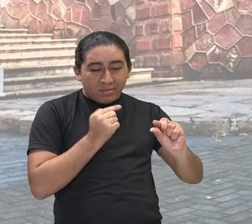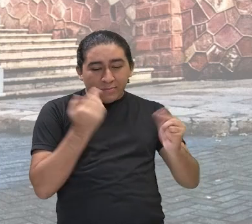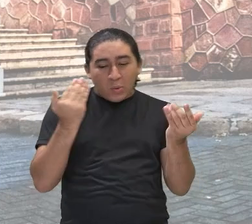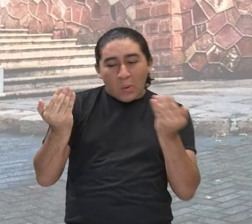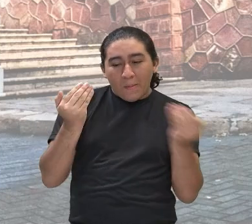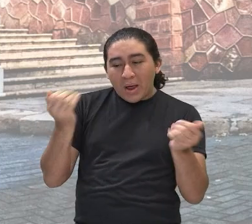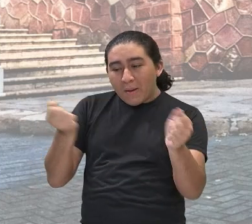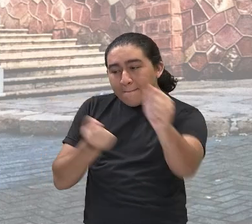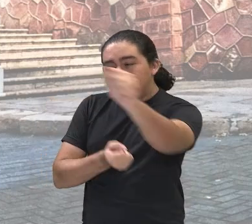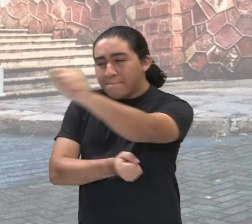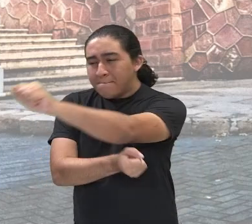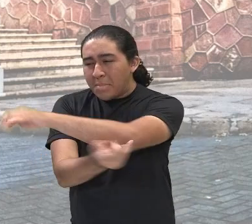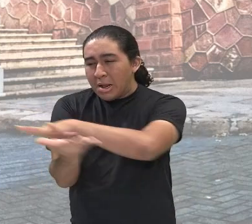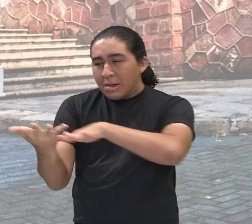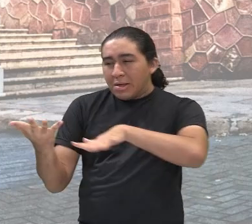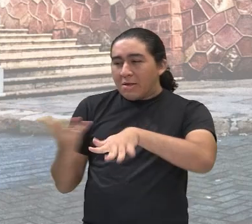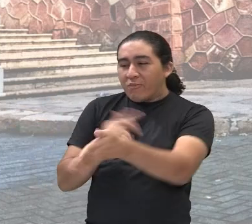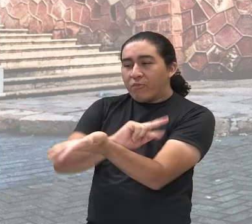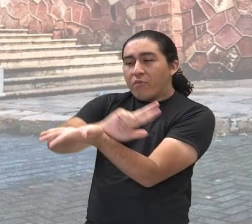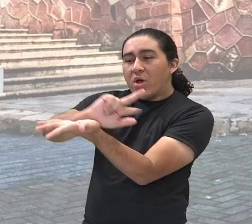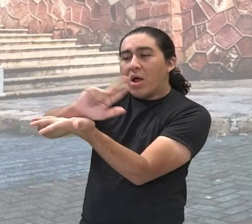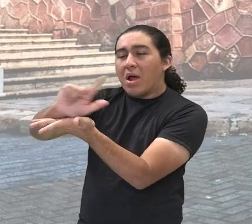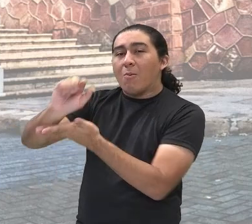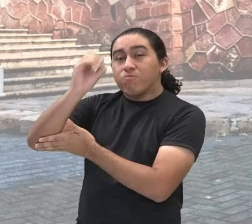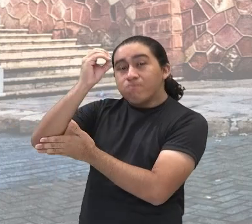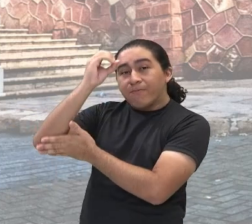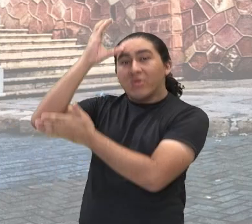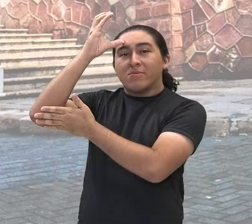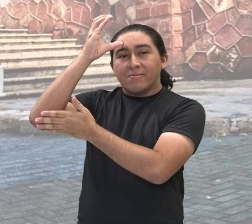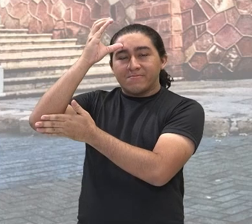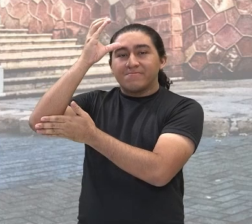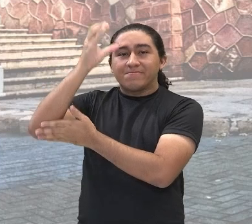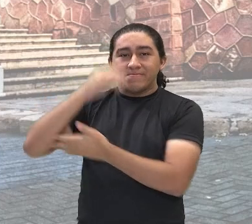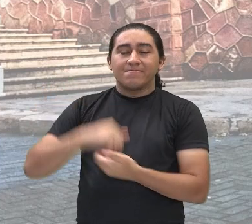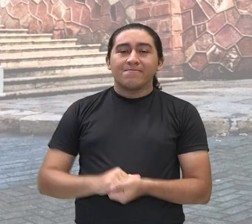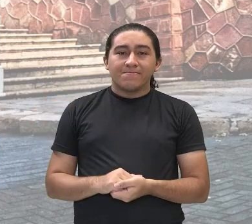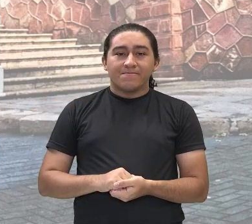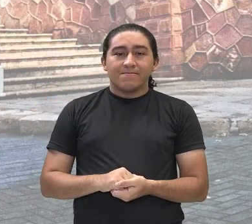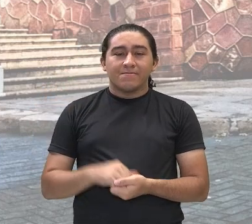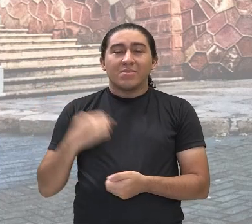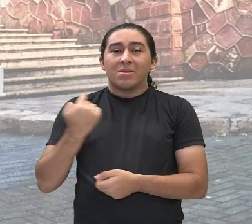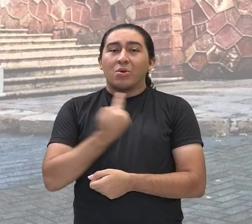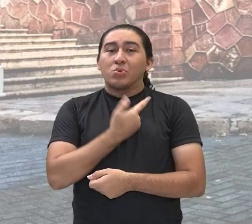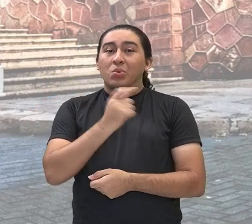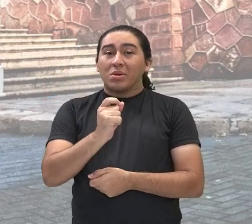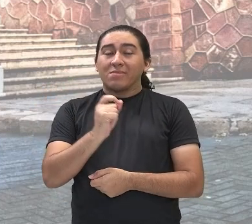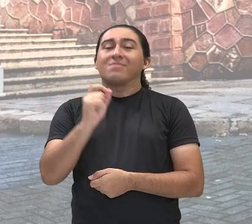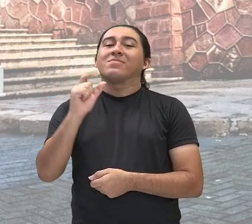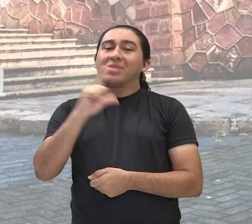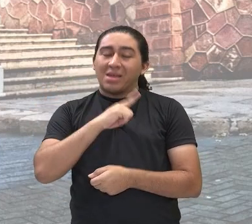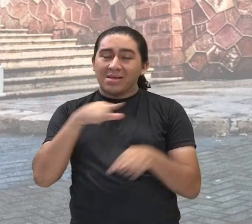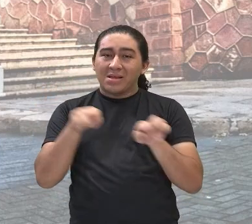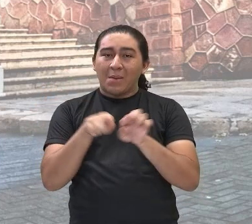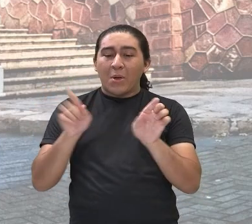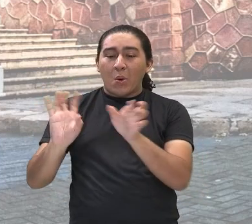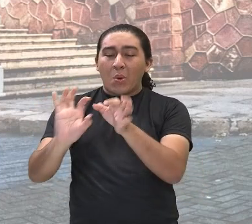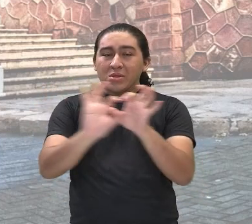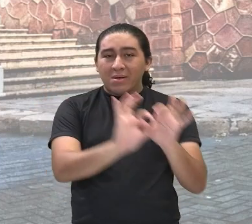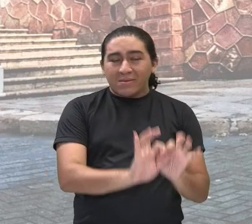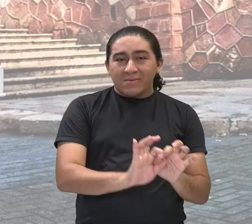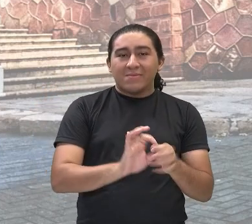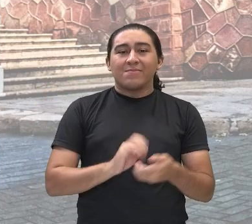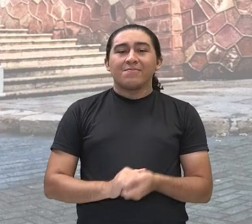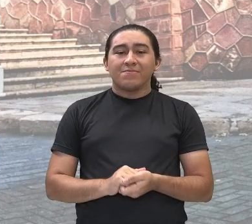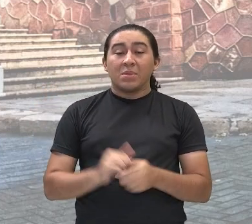dessa infinidade de saberes e do universo, porque estamos todos conectados. Assim,